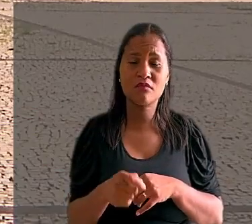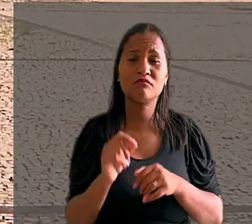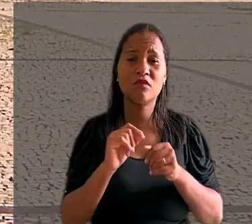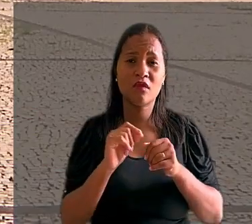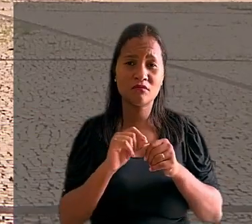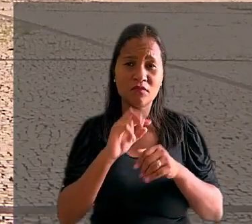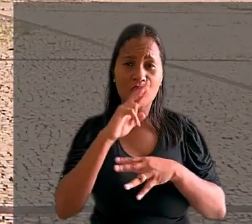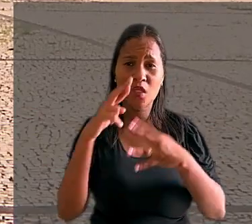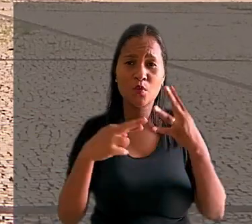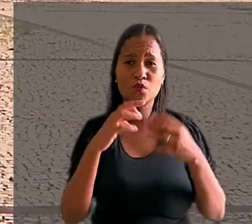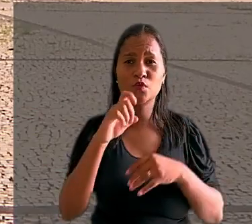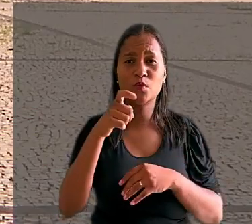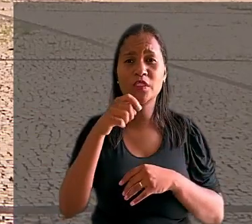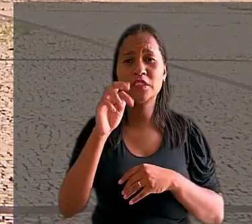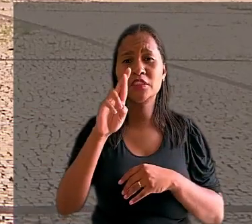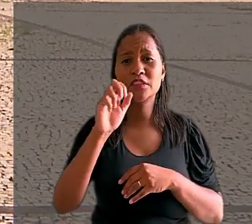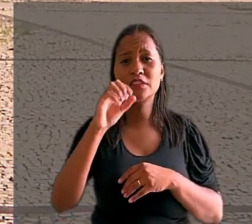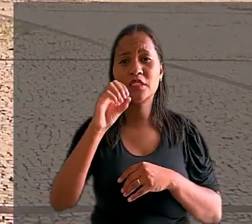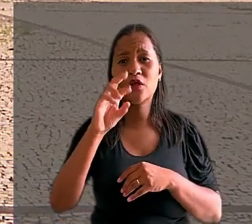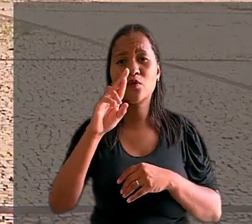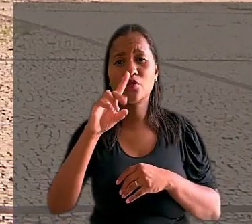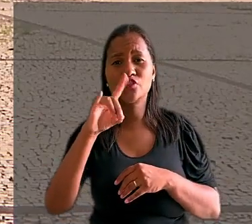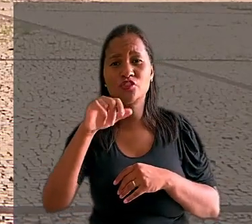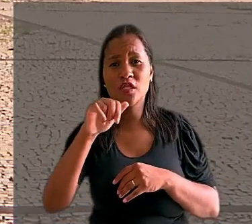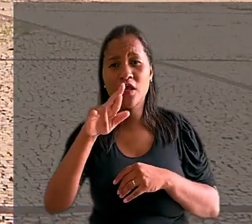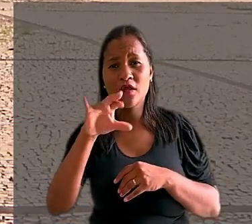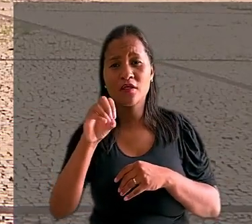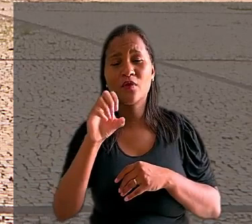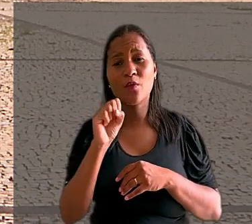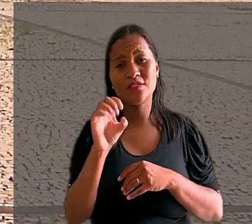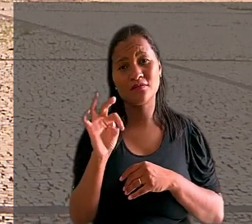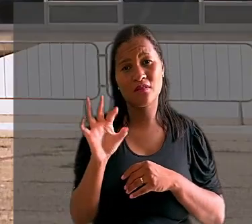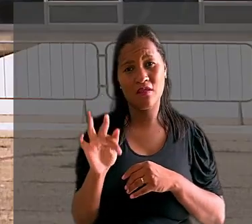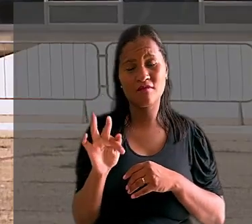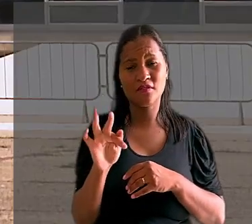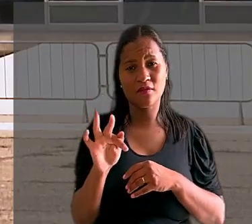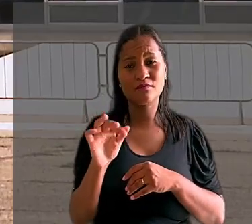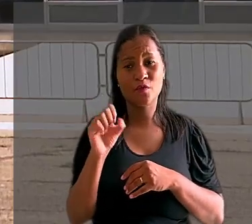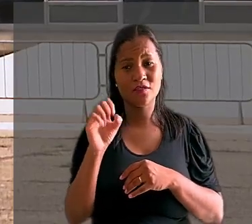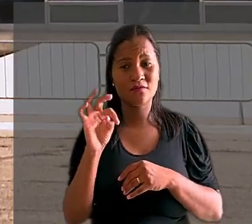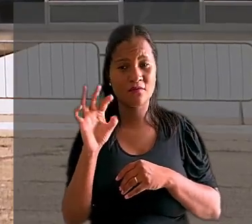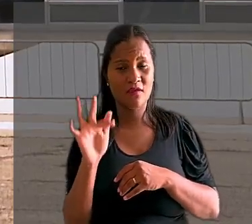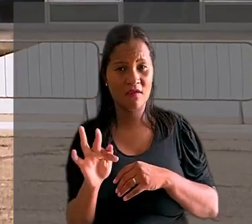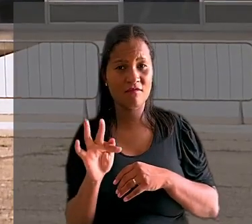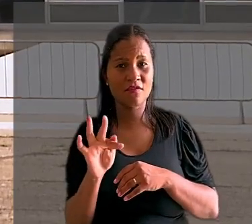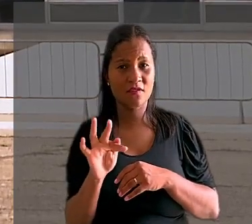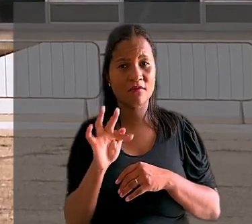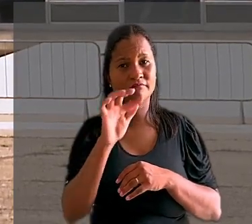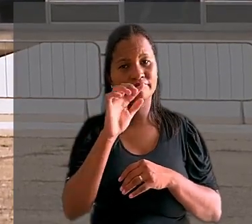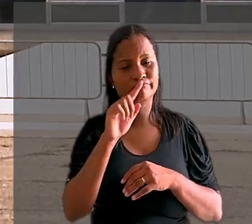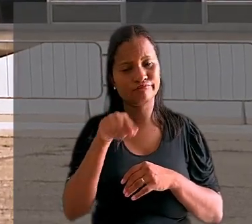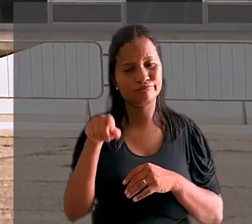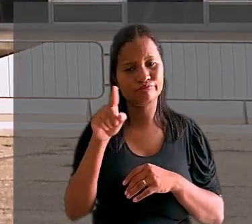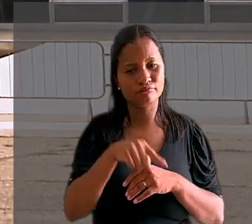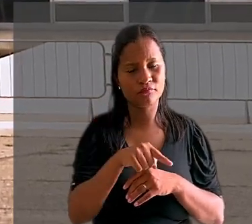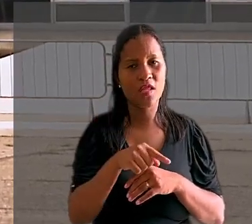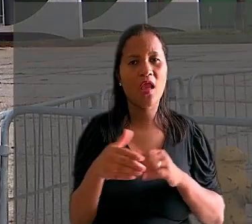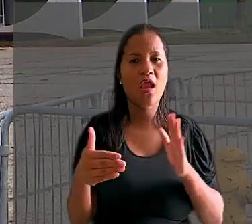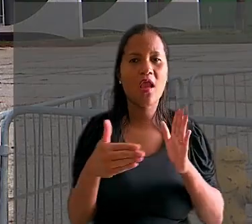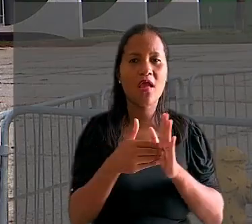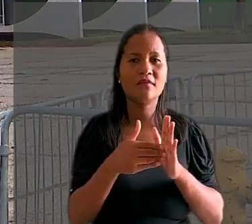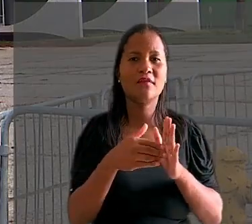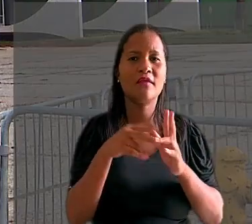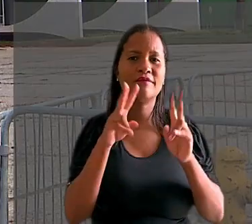interpôs recurso extraordinário ao Supremo Tribunal Federal. No STF, a tramitação processual ficou suspensa até